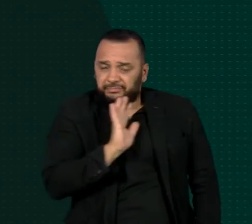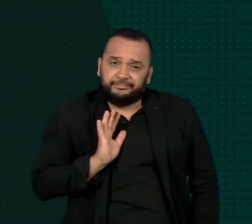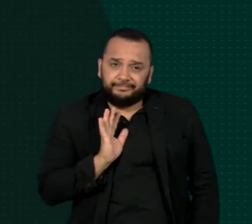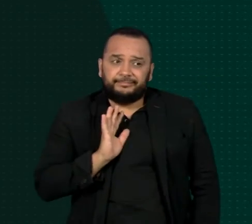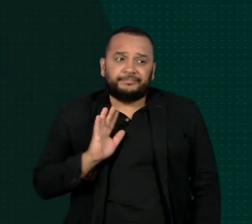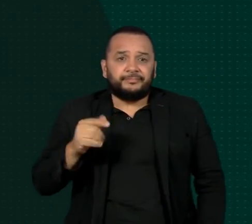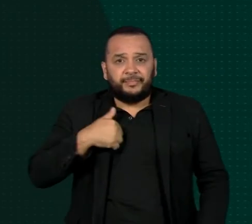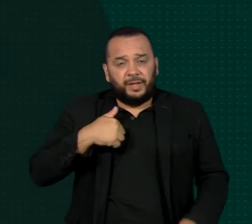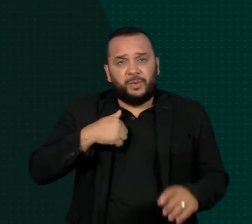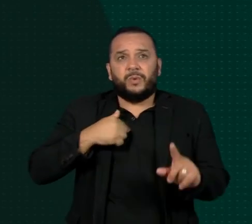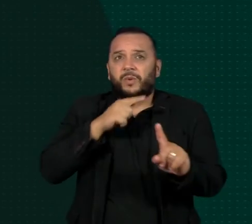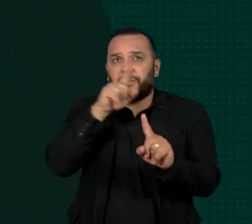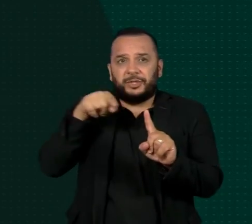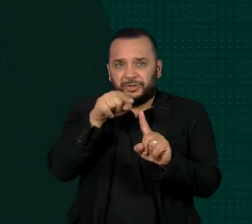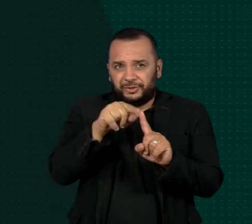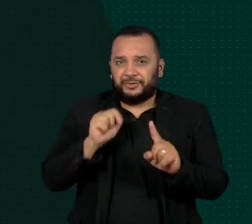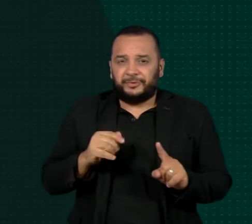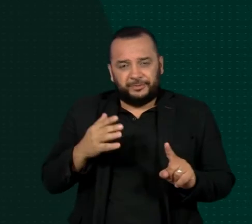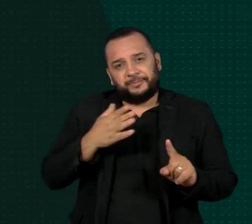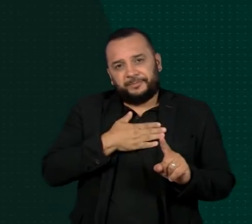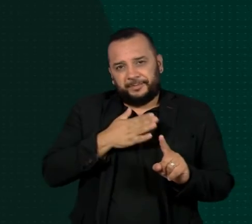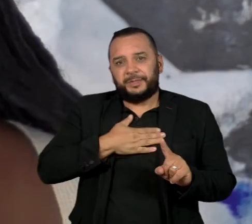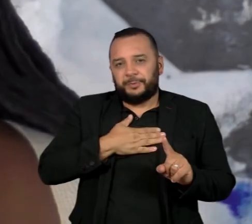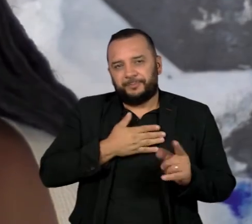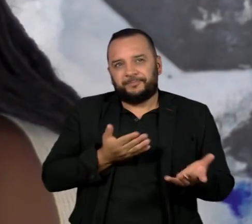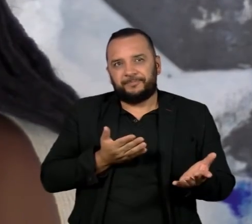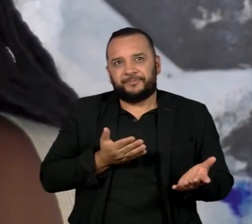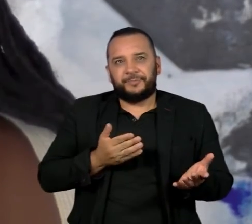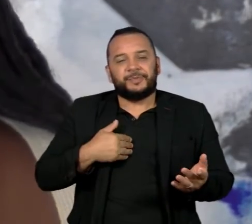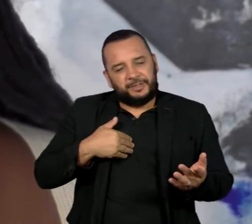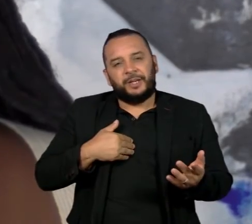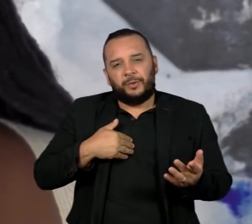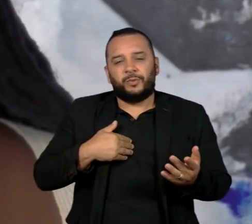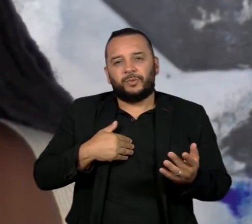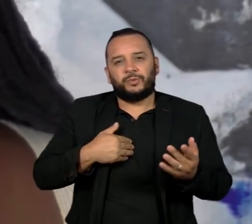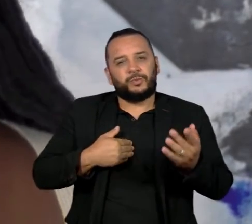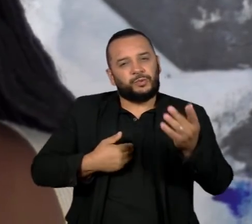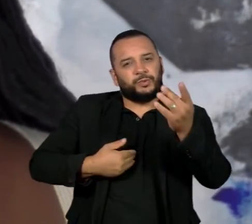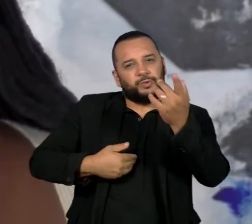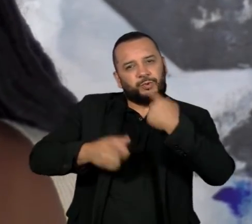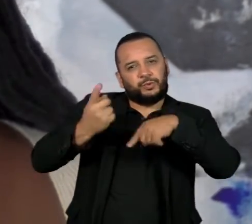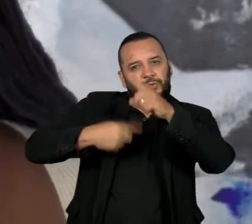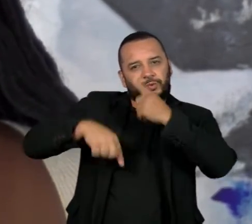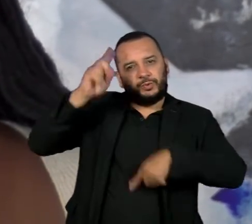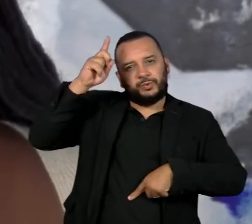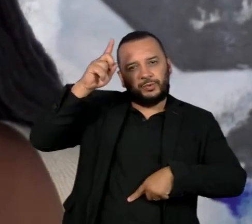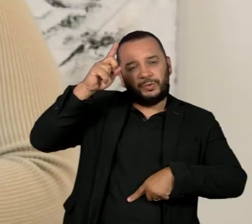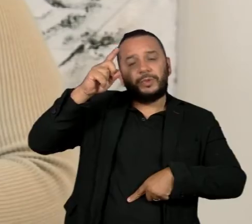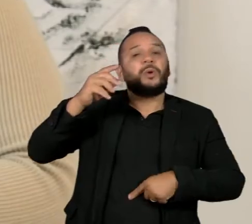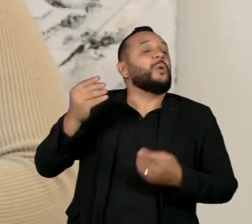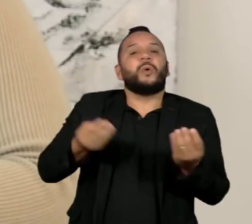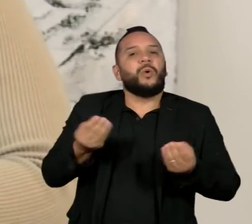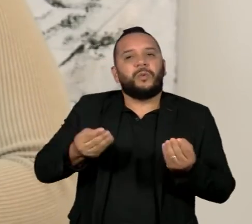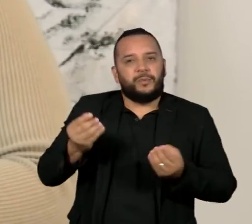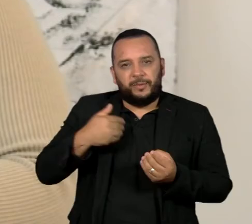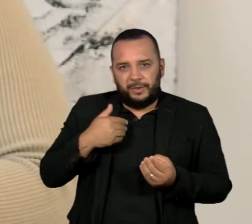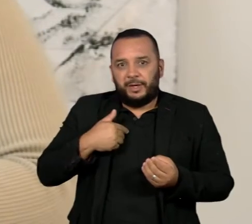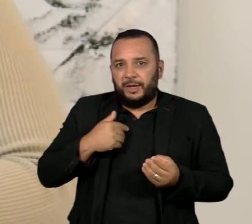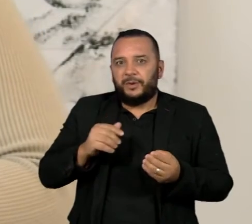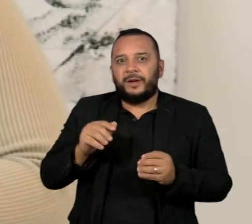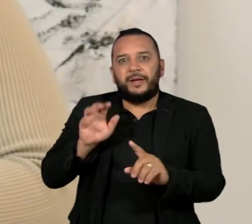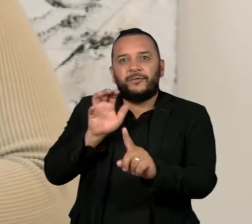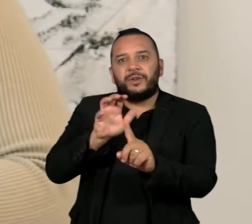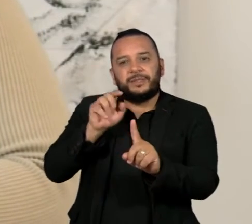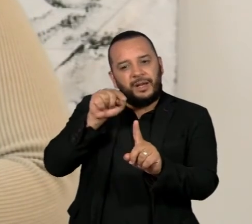propósito é maior do que eu mesma, sabe? Sucesso pra mim é eu conseguir mudar a vida de uma